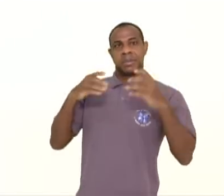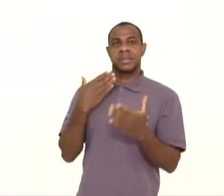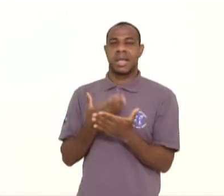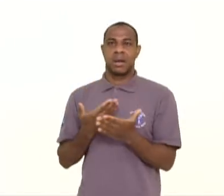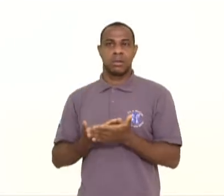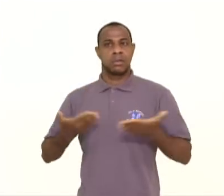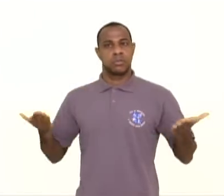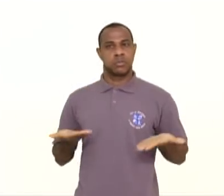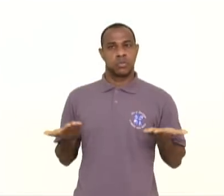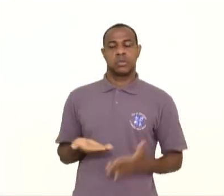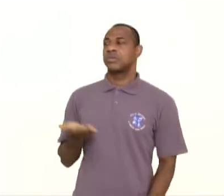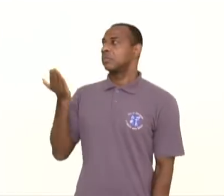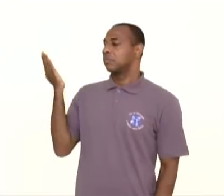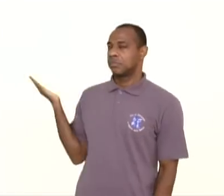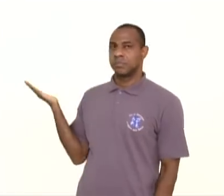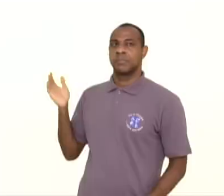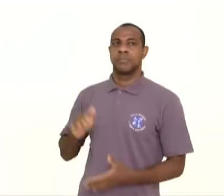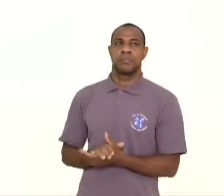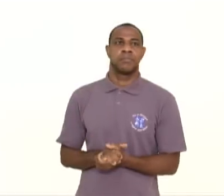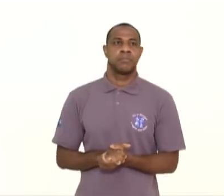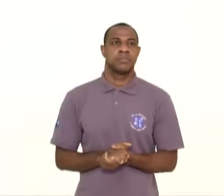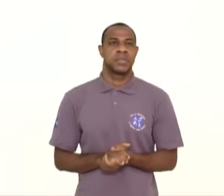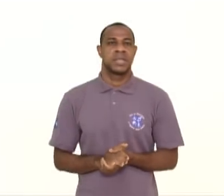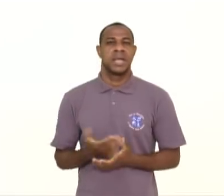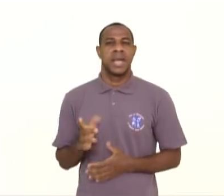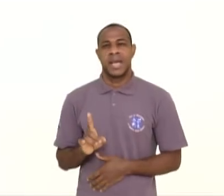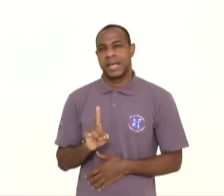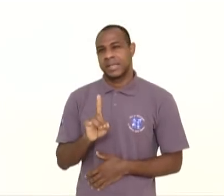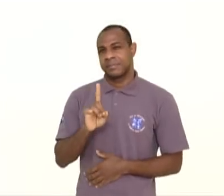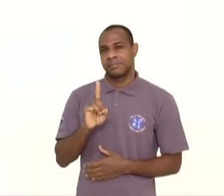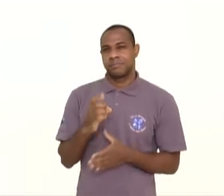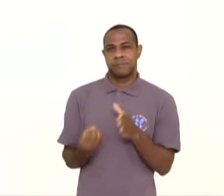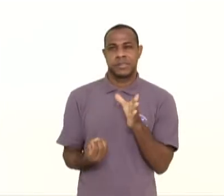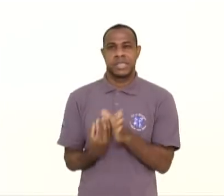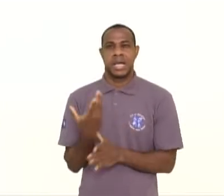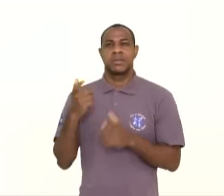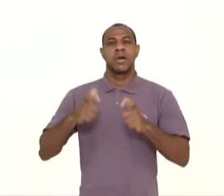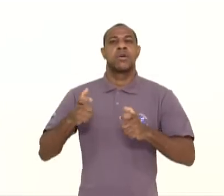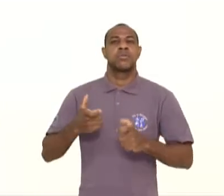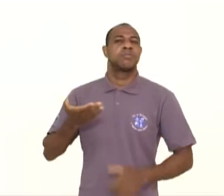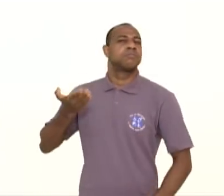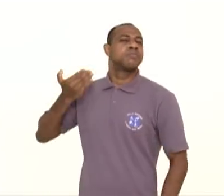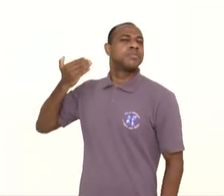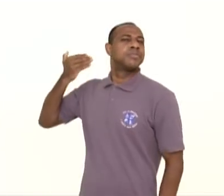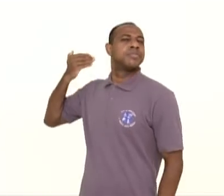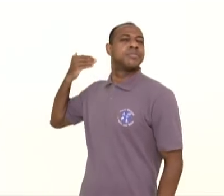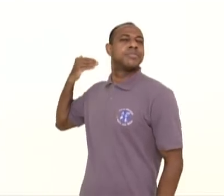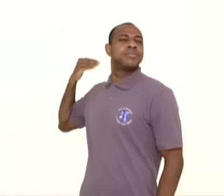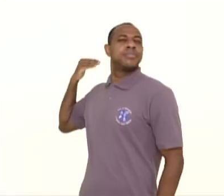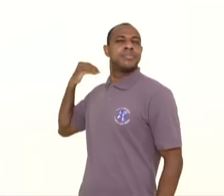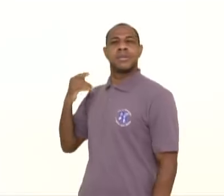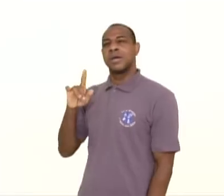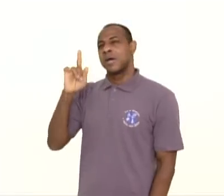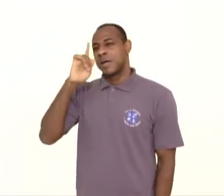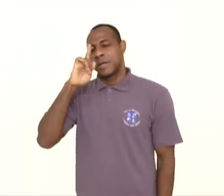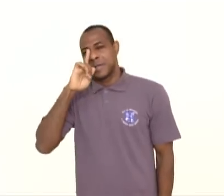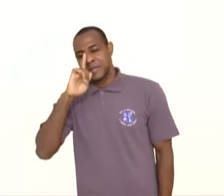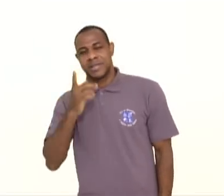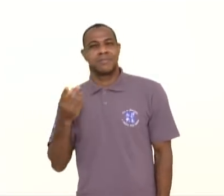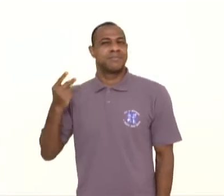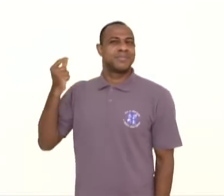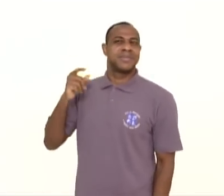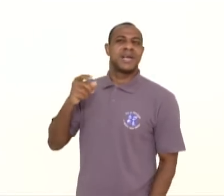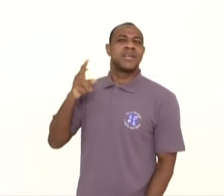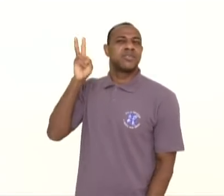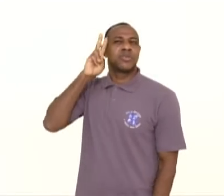antigo, criado lá com os povos antigos, né? Com os povos gregos principalmente. Então se você fizer um link com a história antiga